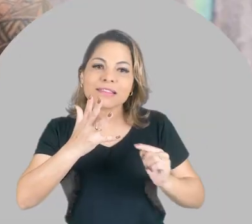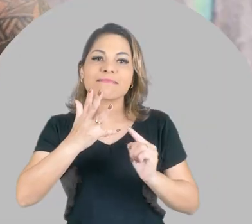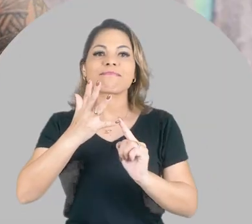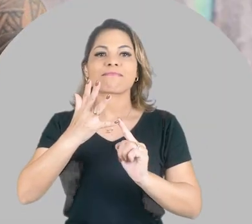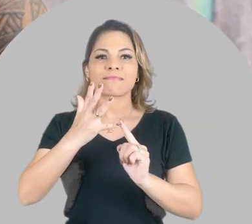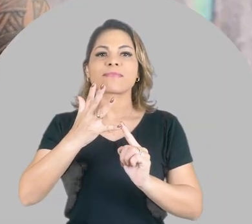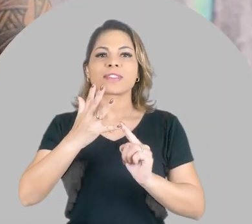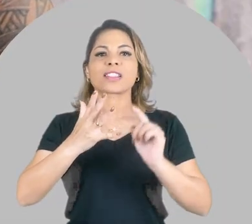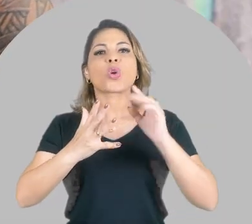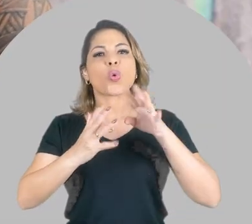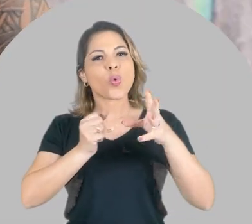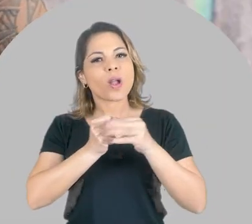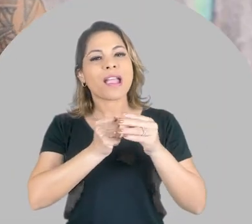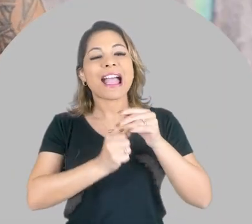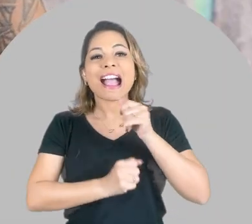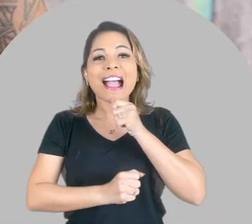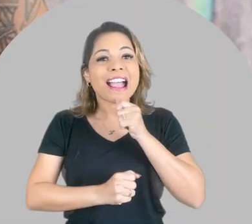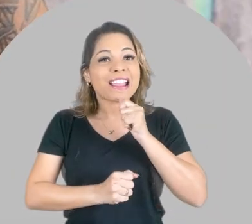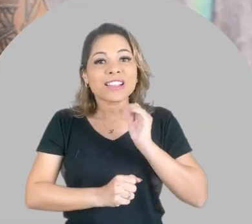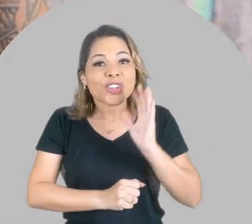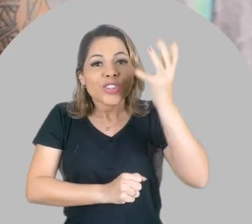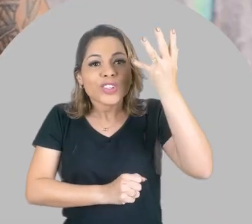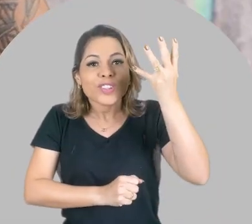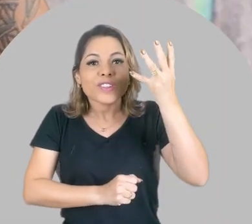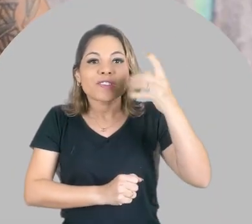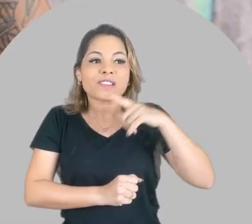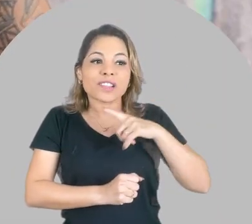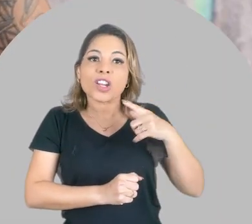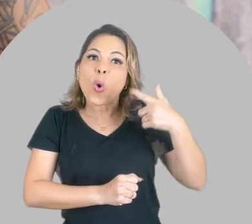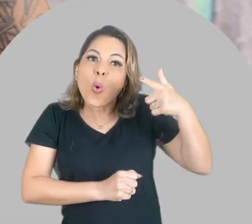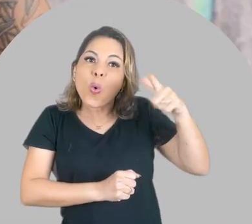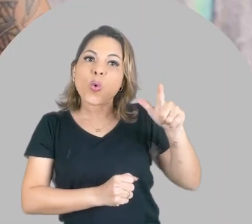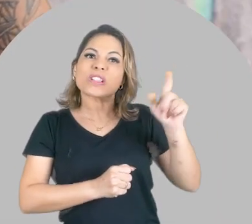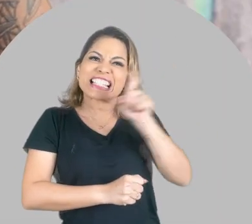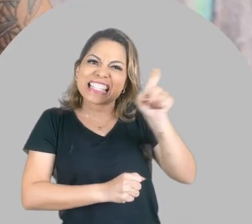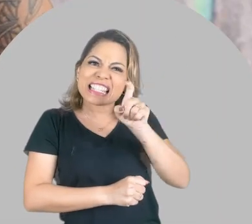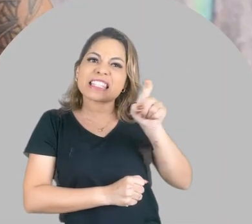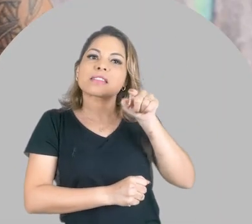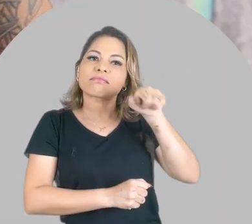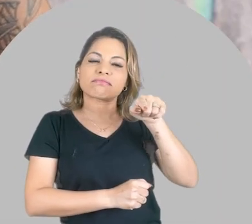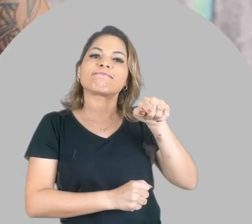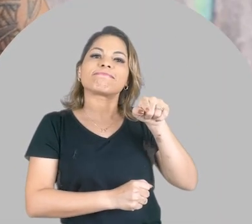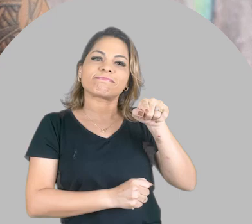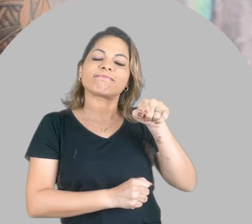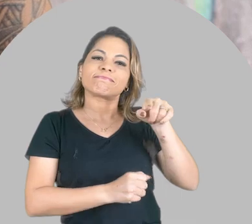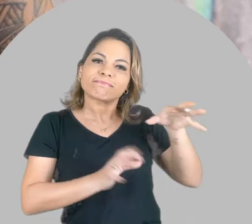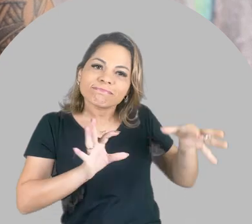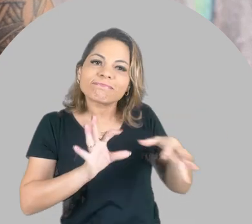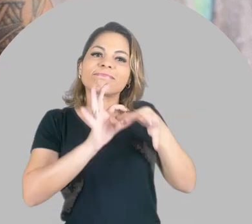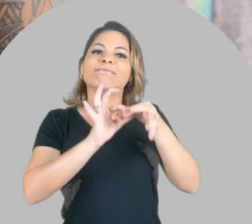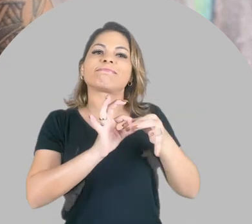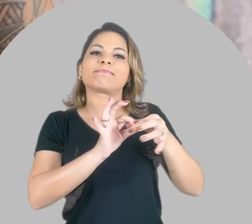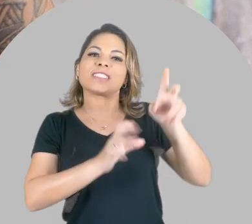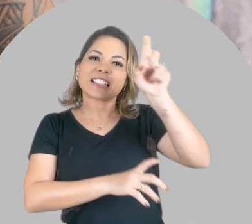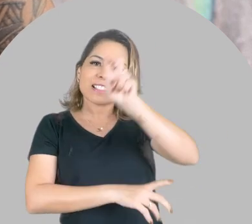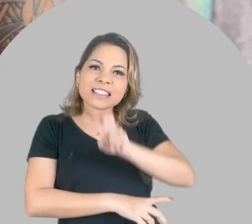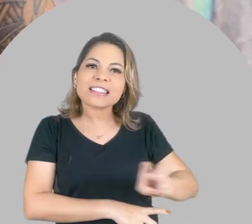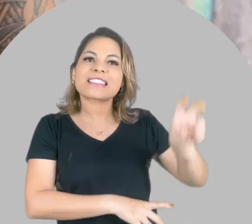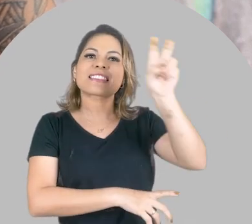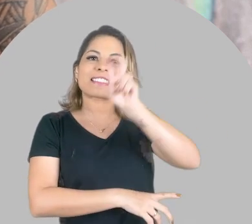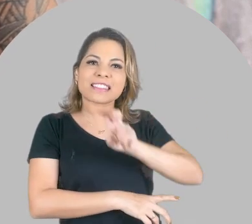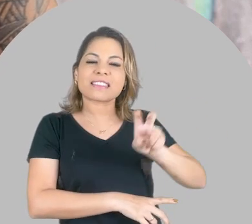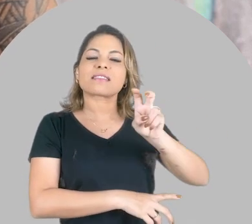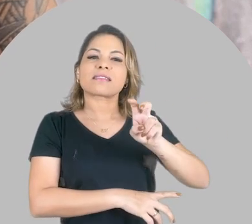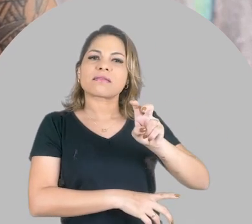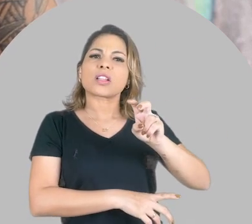quinto elemento do conhecimento, mas a gente ainda não resolveu um elemento co-irmã, que é o picho, que tá atrelado ao grafite.